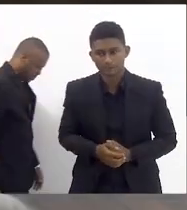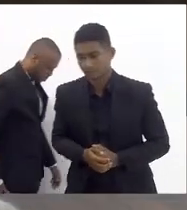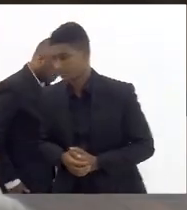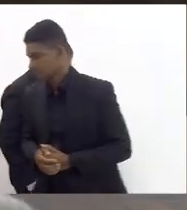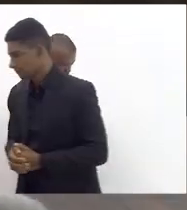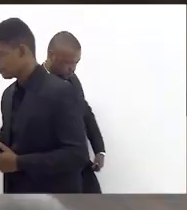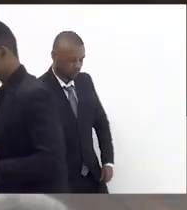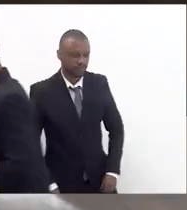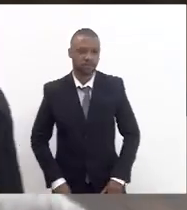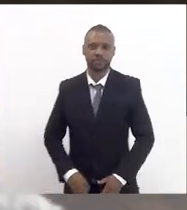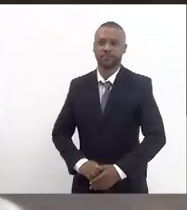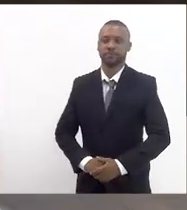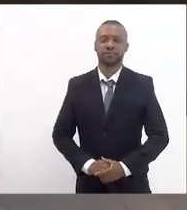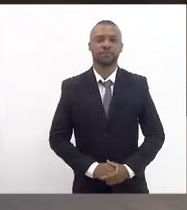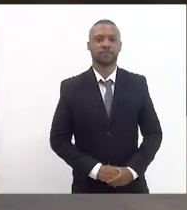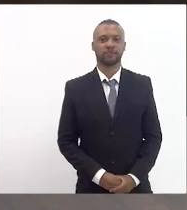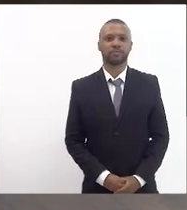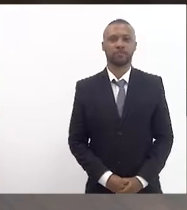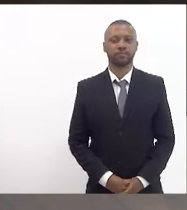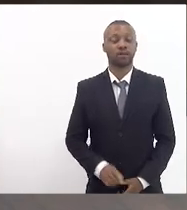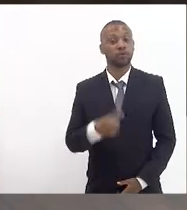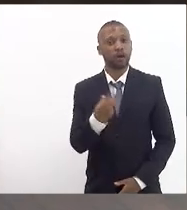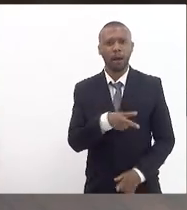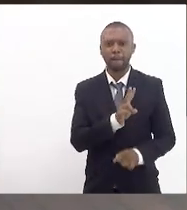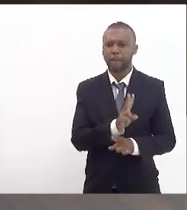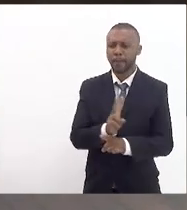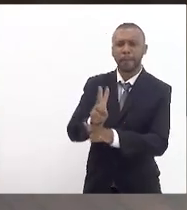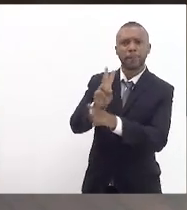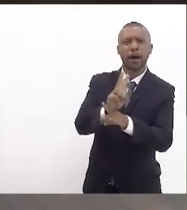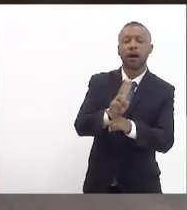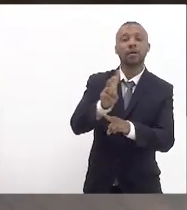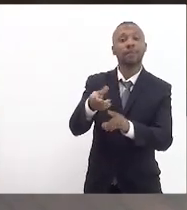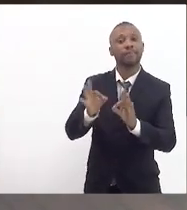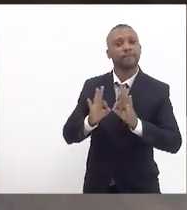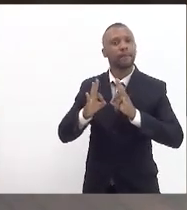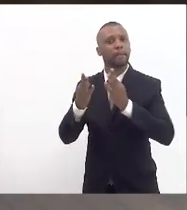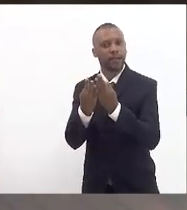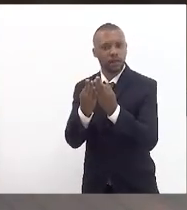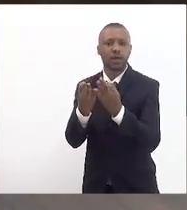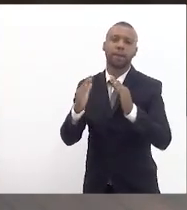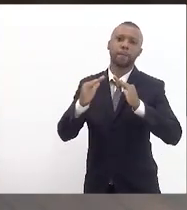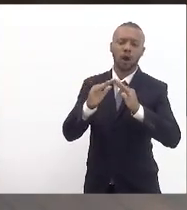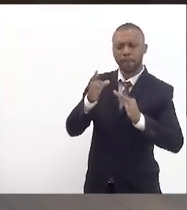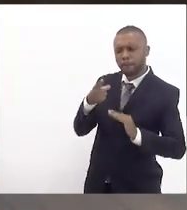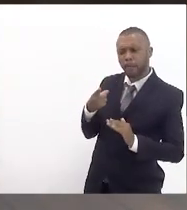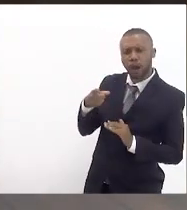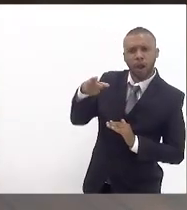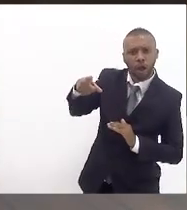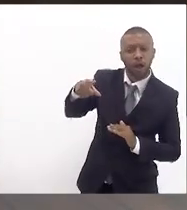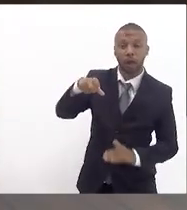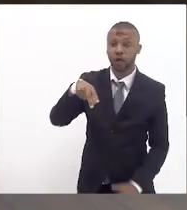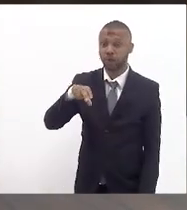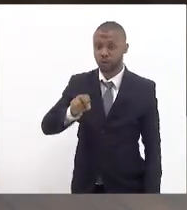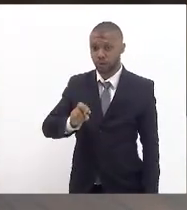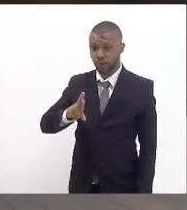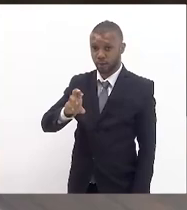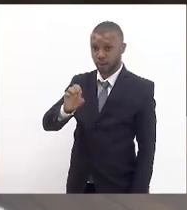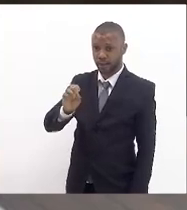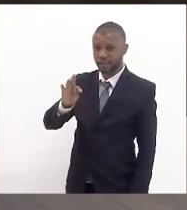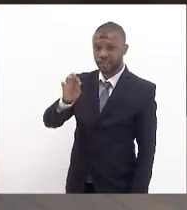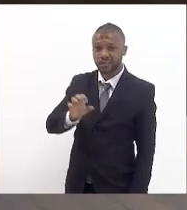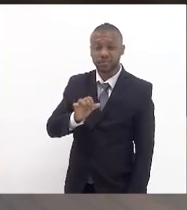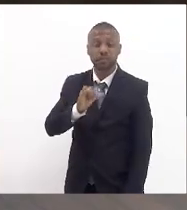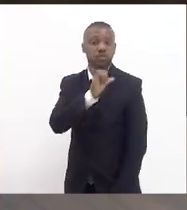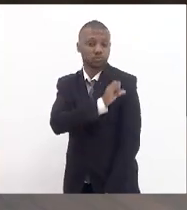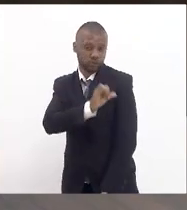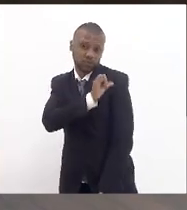famílias do Norte, do Noroeste Fluminense, que perderam, né, muito dos seus bens materiais por conta